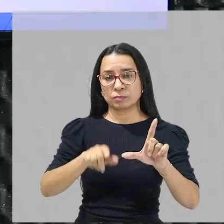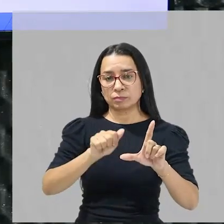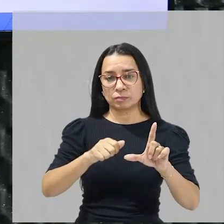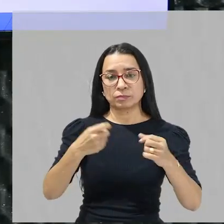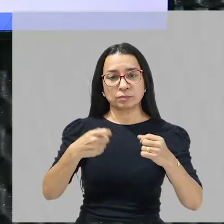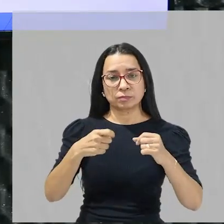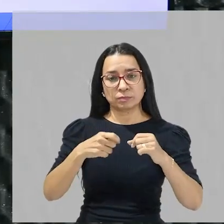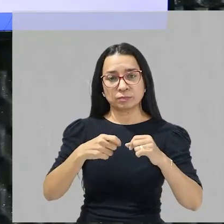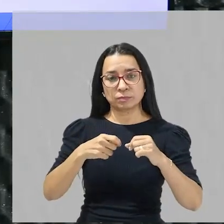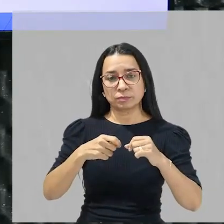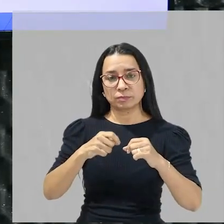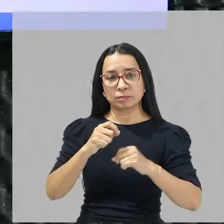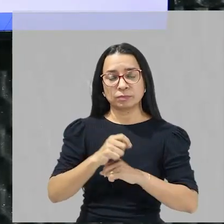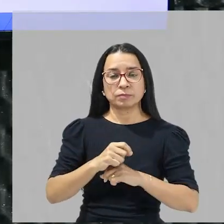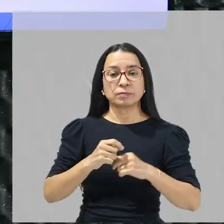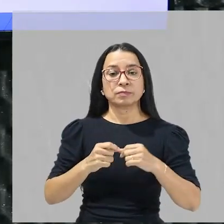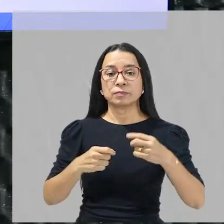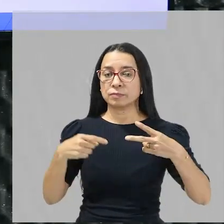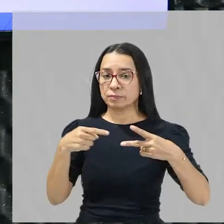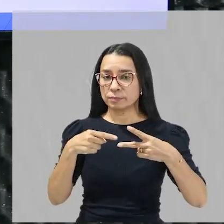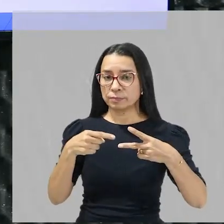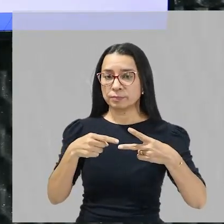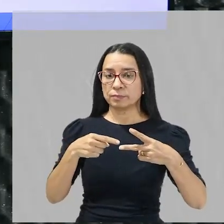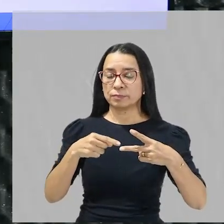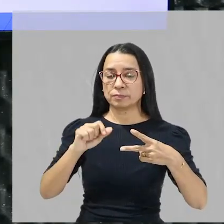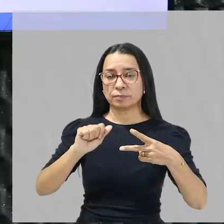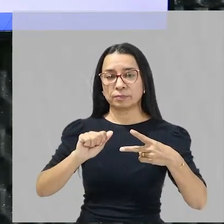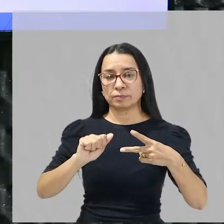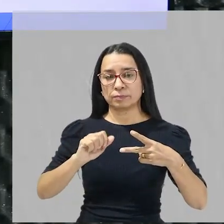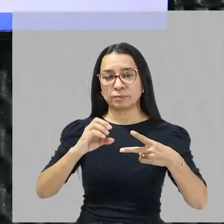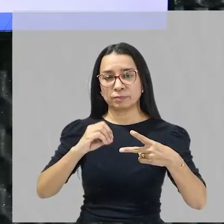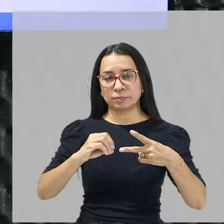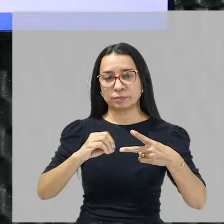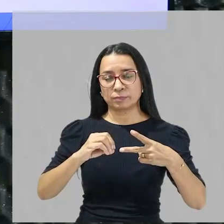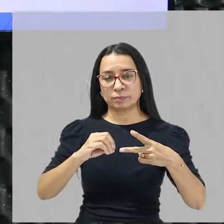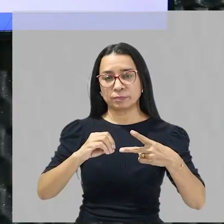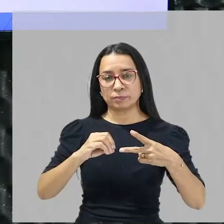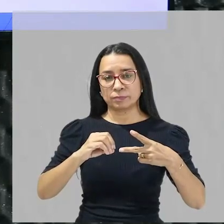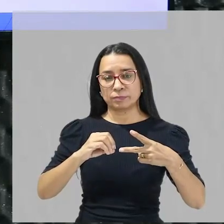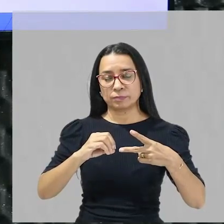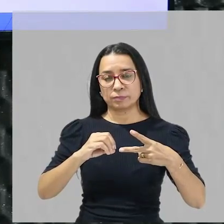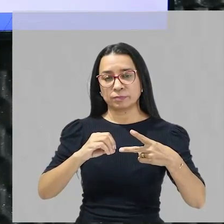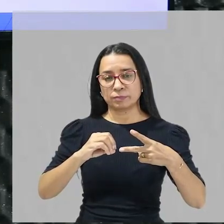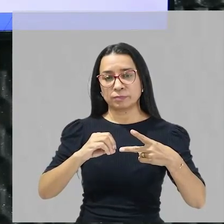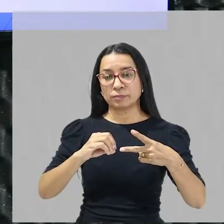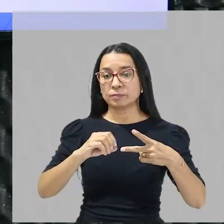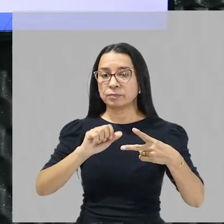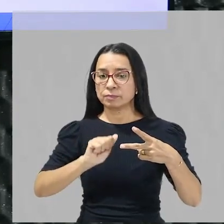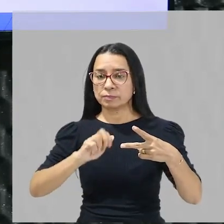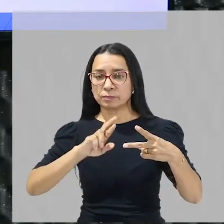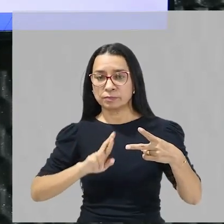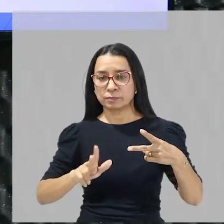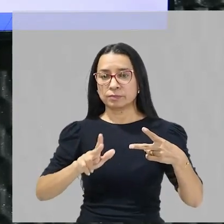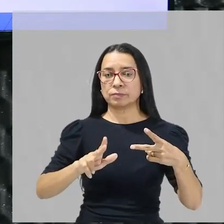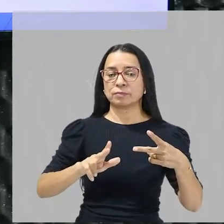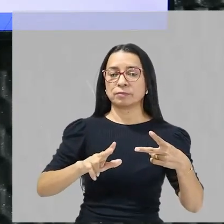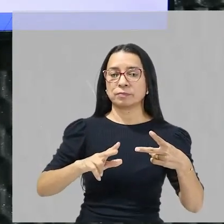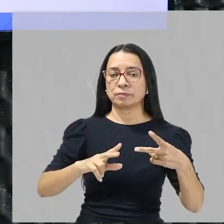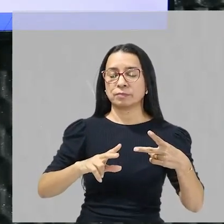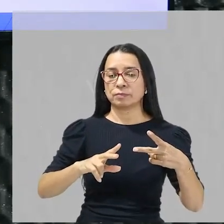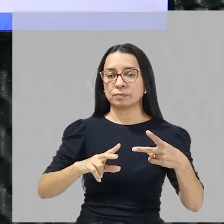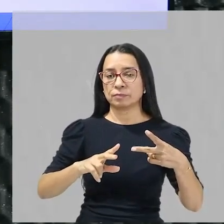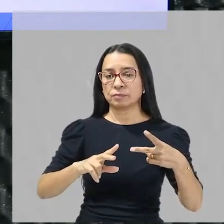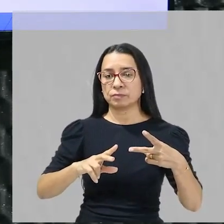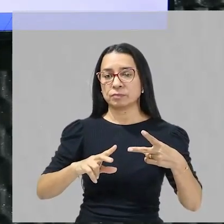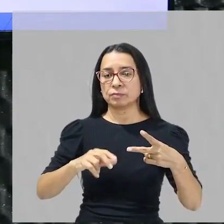que zero. Aqui, ó, zero menor que A diferente de 1. Então, A maior que zero e A diferente de 1, a gente está só juntando